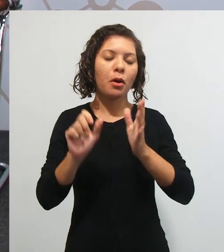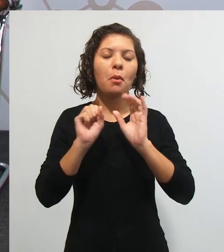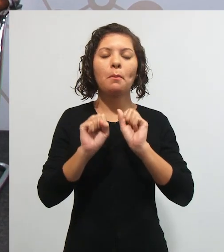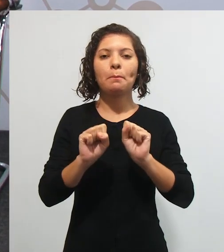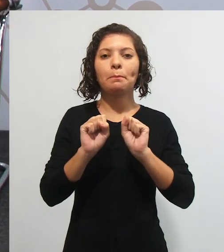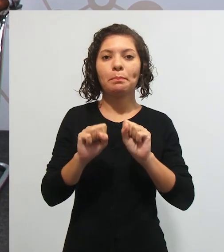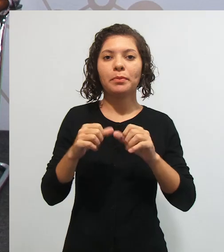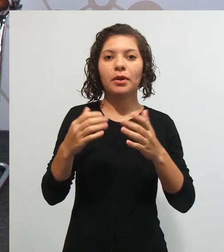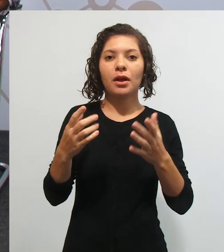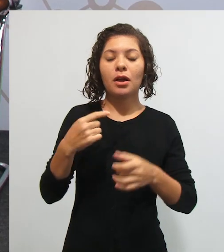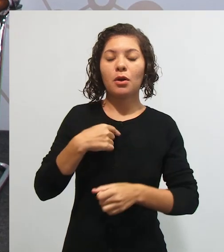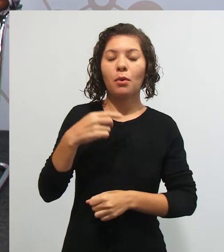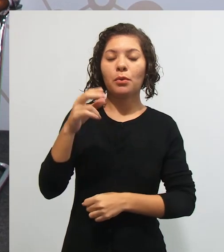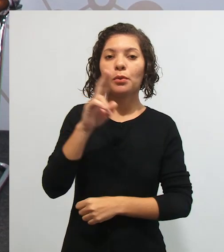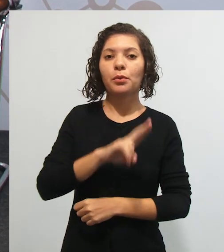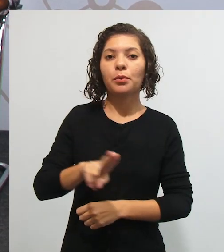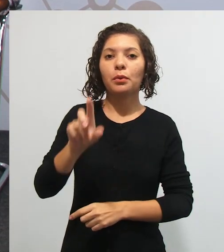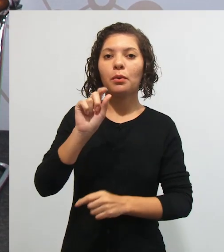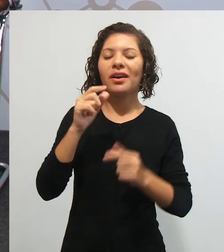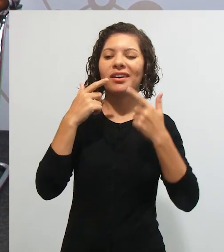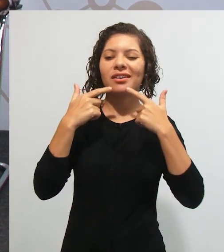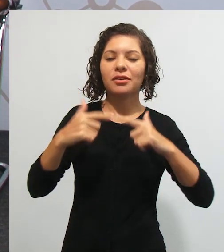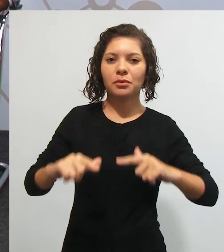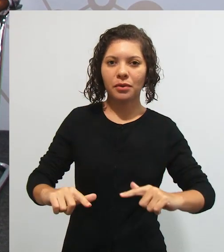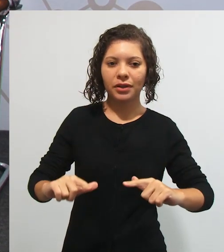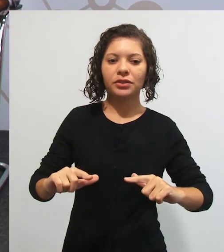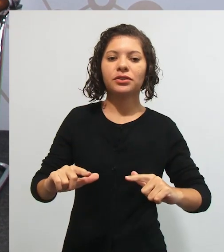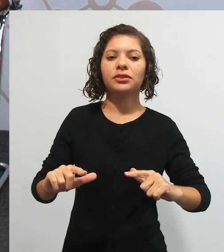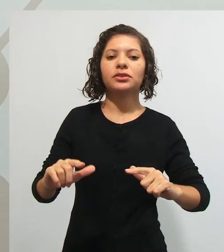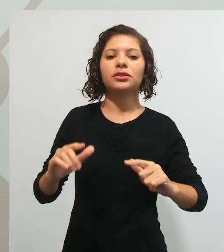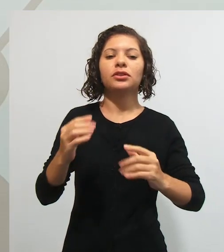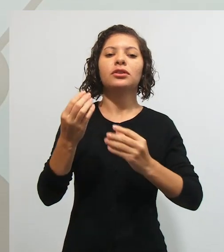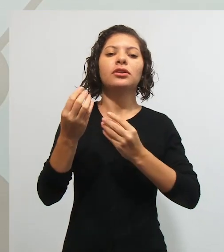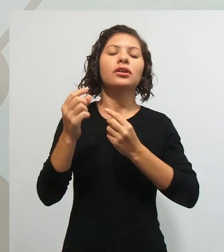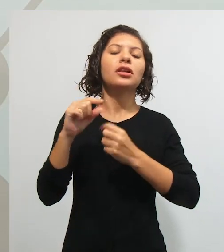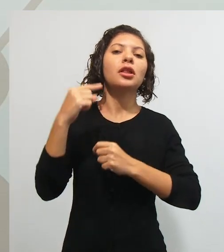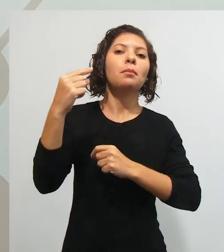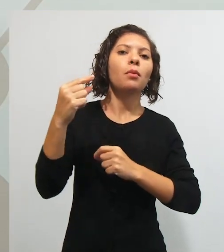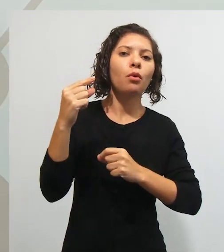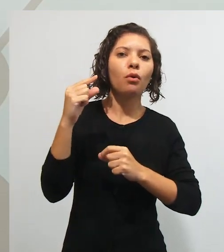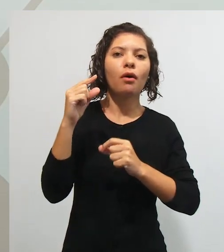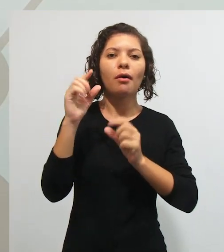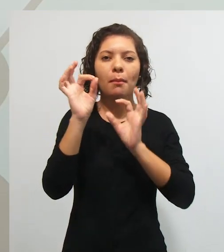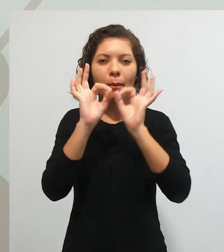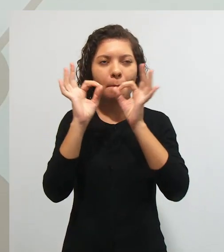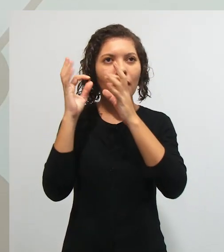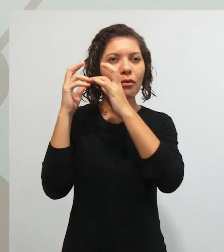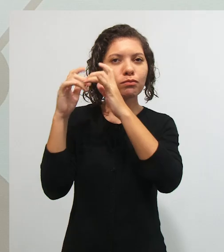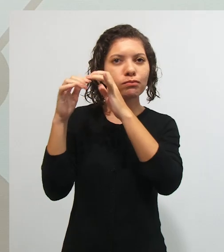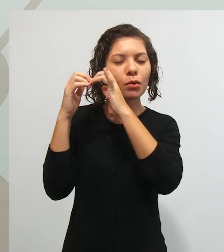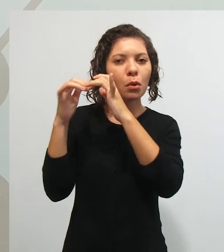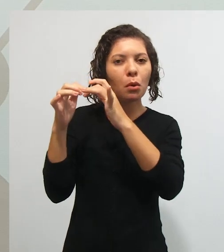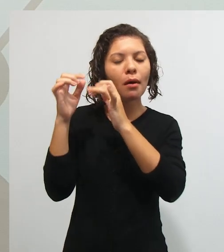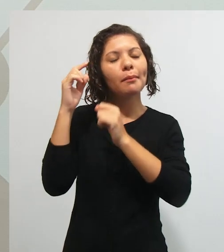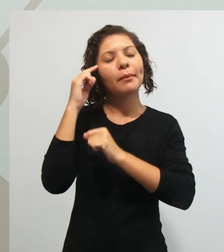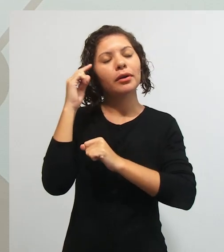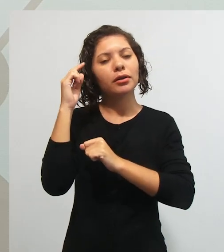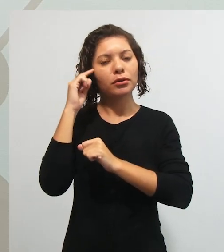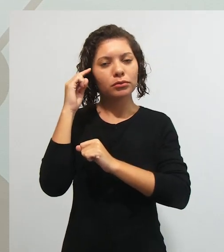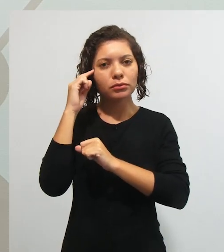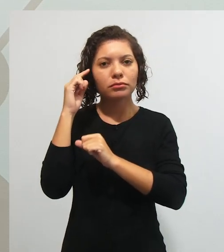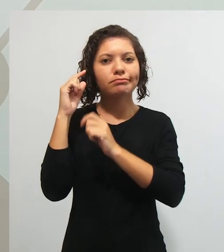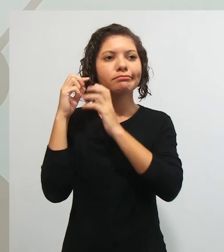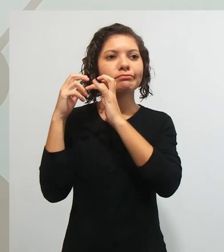orais ou escritos, né? Então, eu me aproprio da linguagem A partir dela, eu organizo o meu pensamento e esse